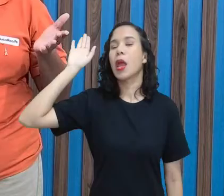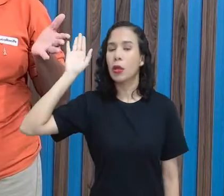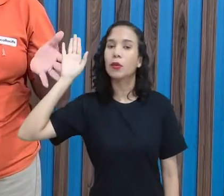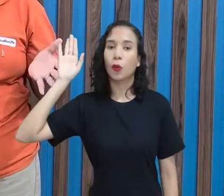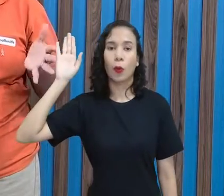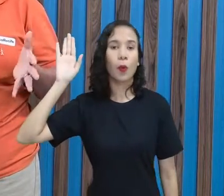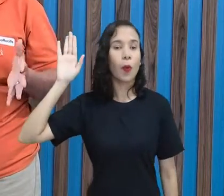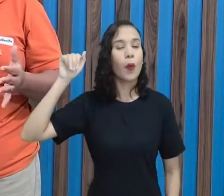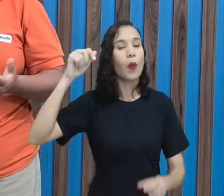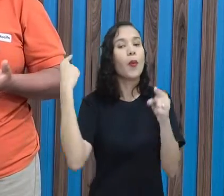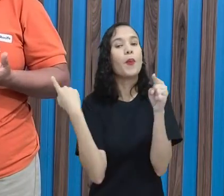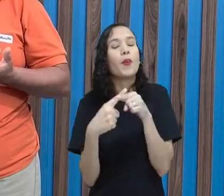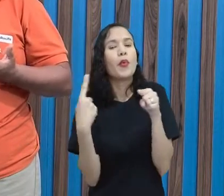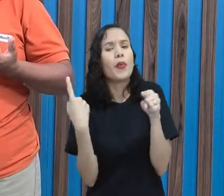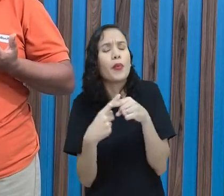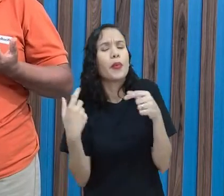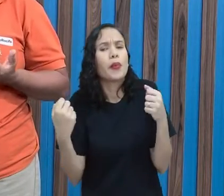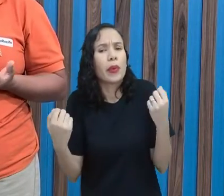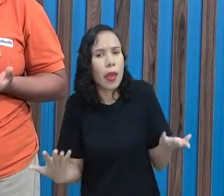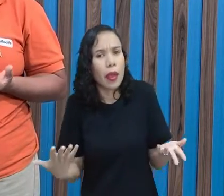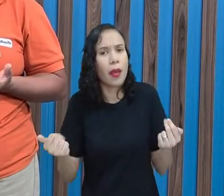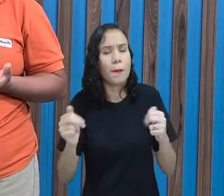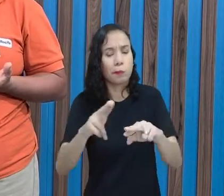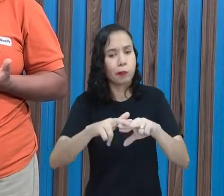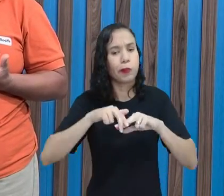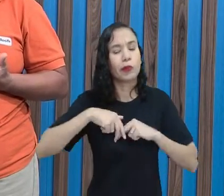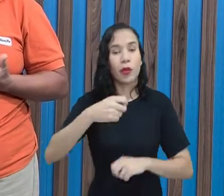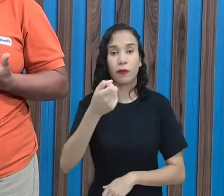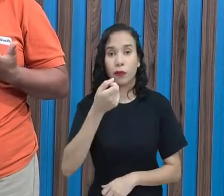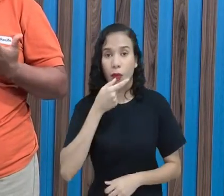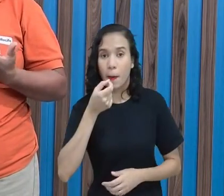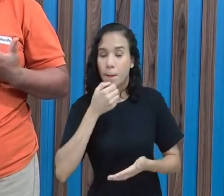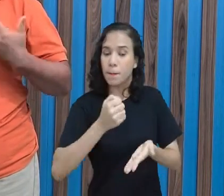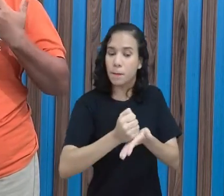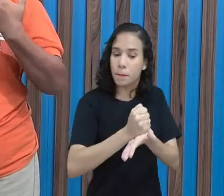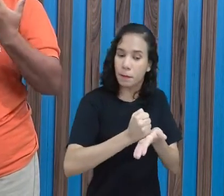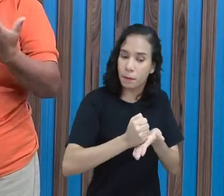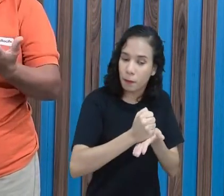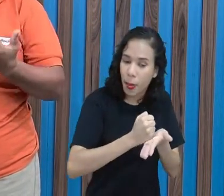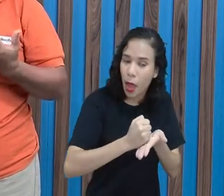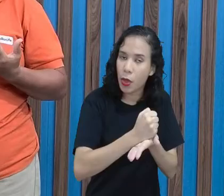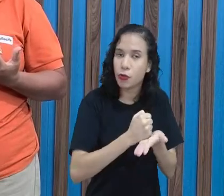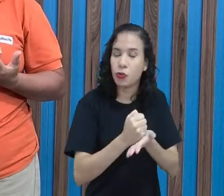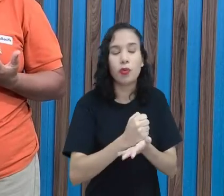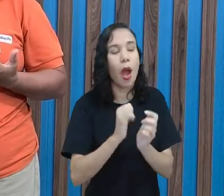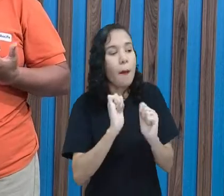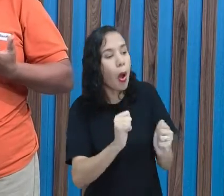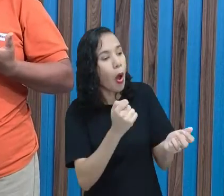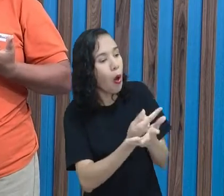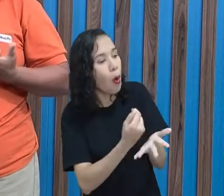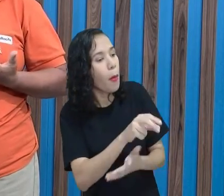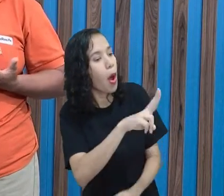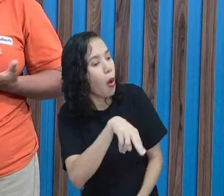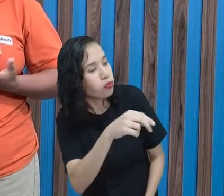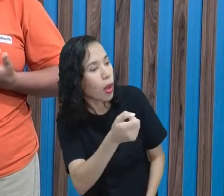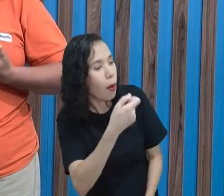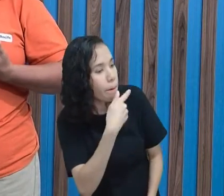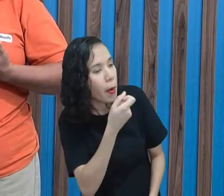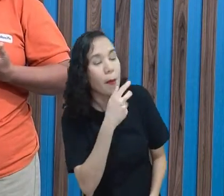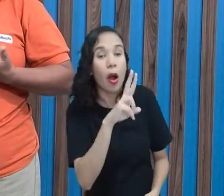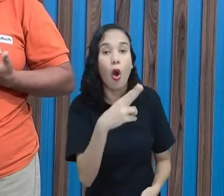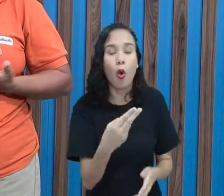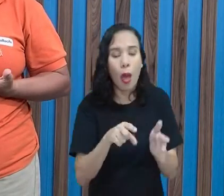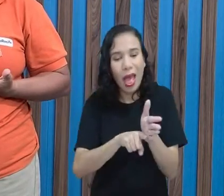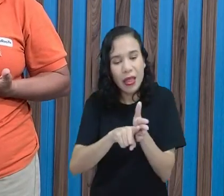de vida aumentou. Por quê? Porque os remédios que estão aí ao nosso dispor, os exames,